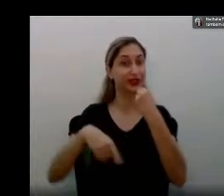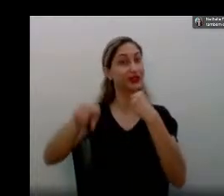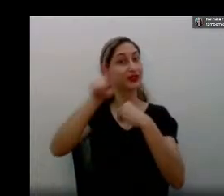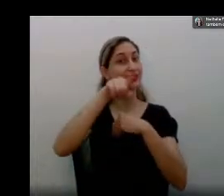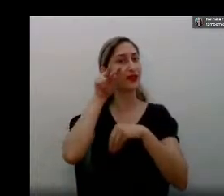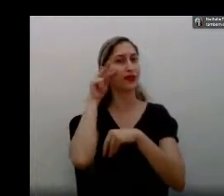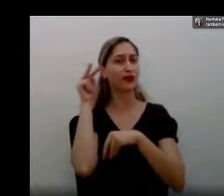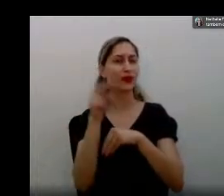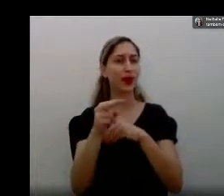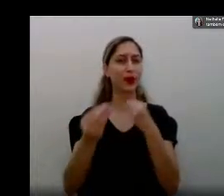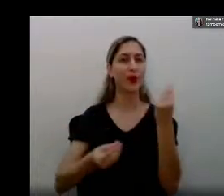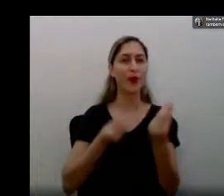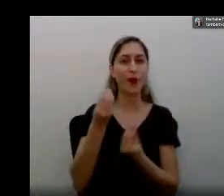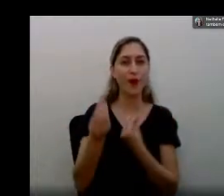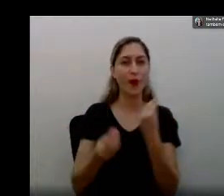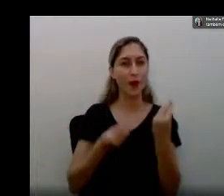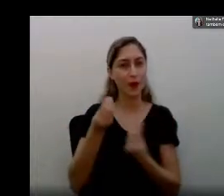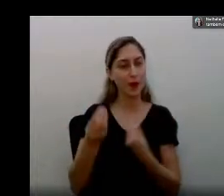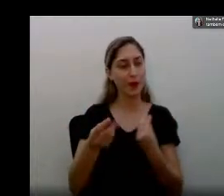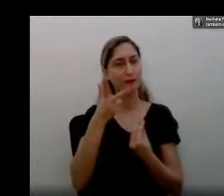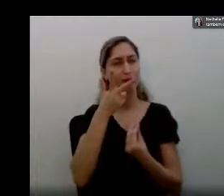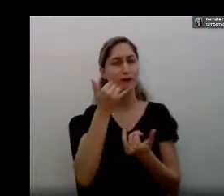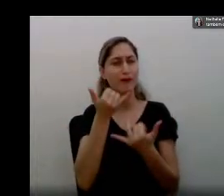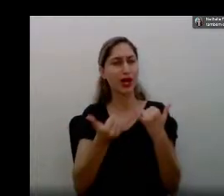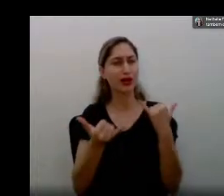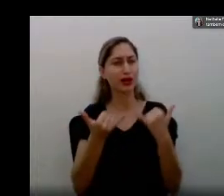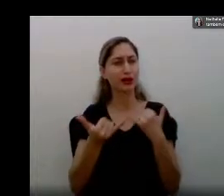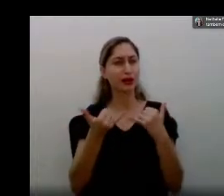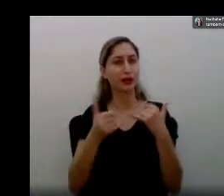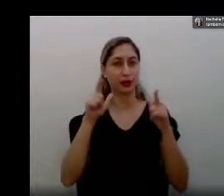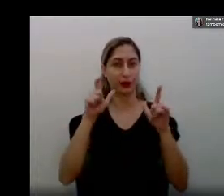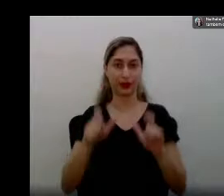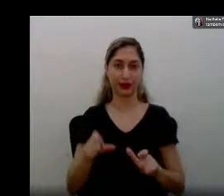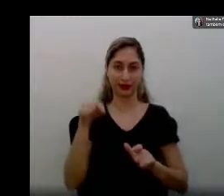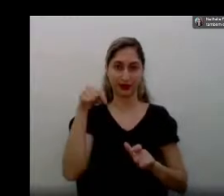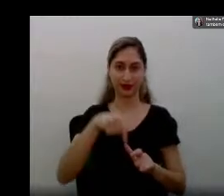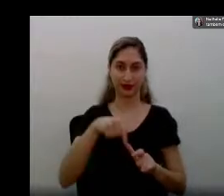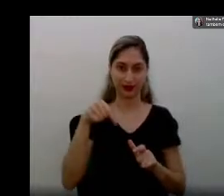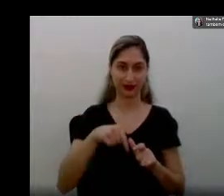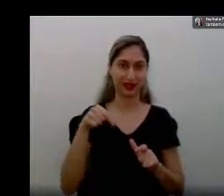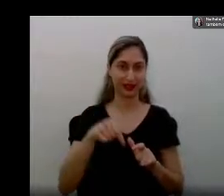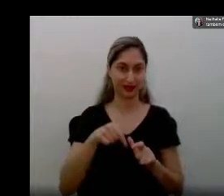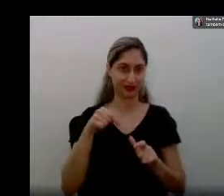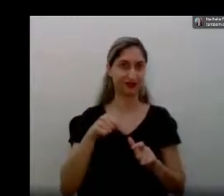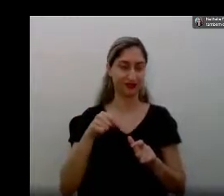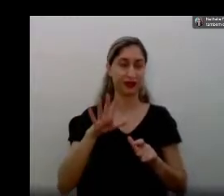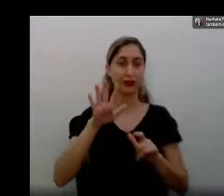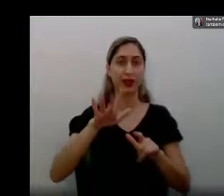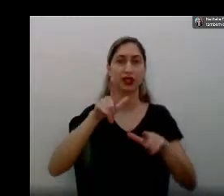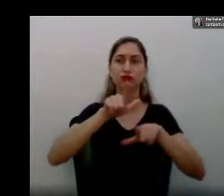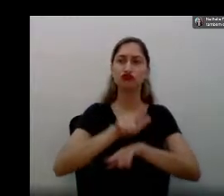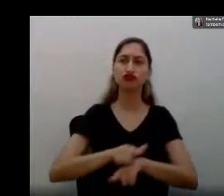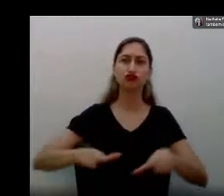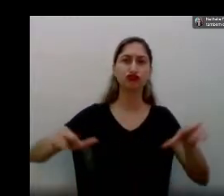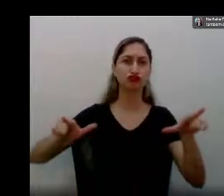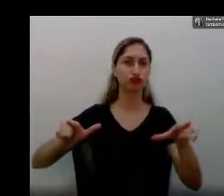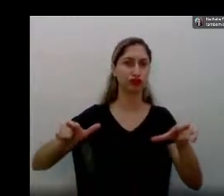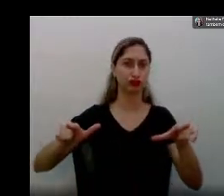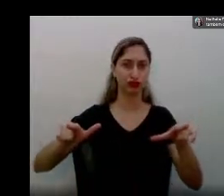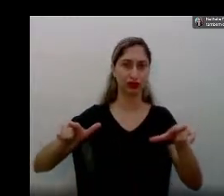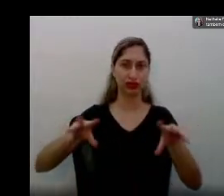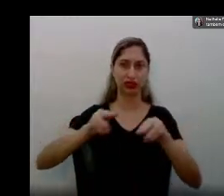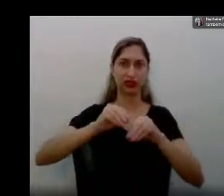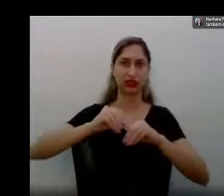se parece com o lugares da terra né que estão ali é que são lhe desérticos né então